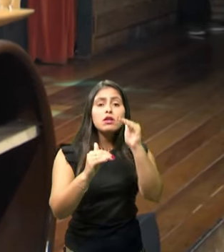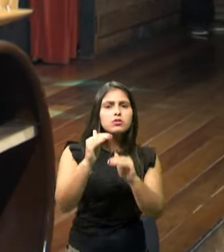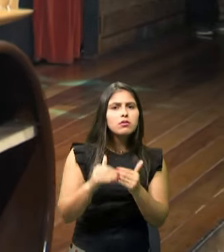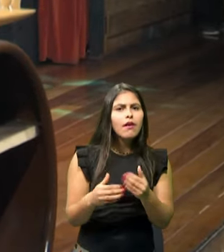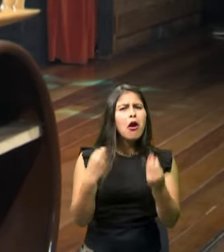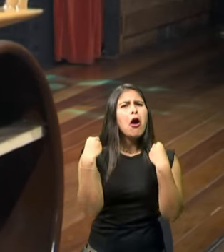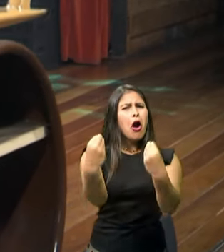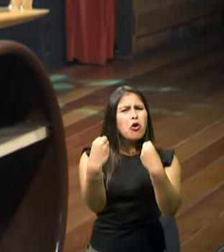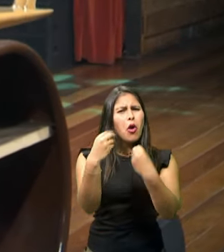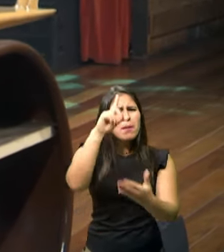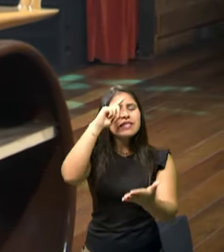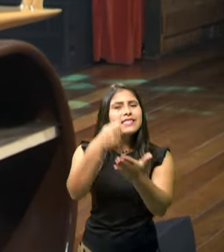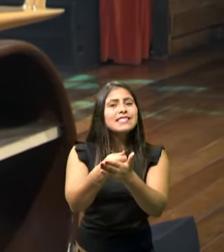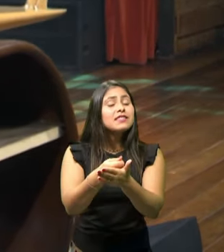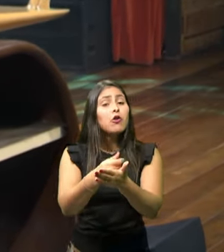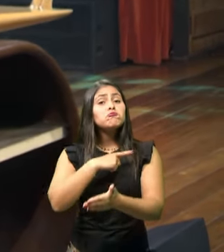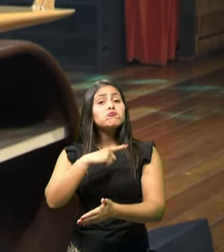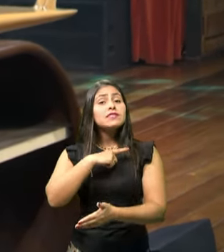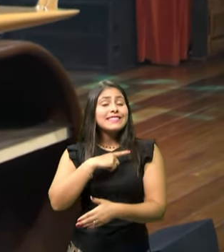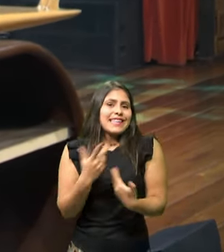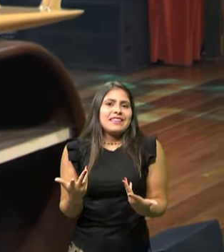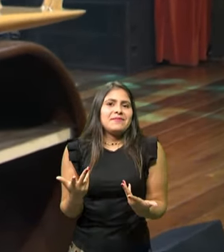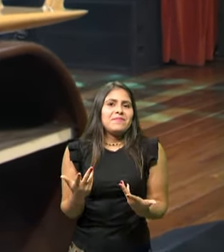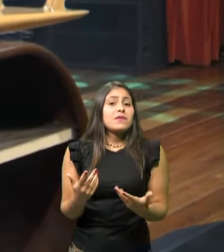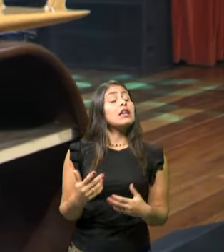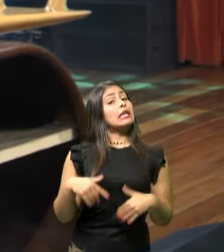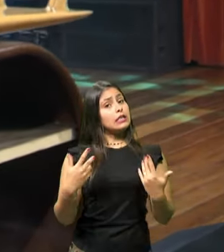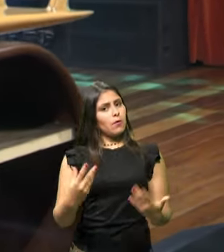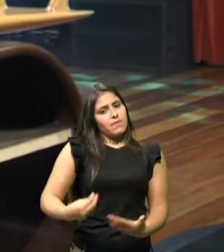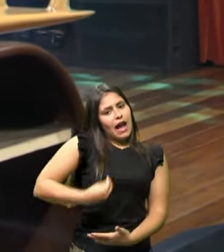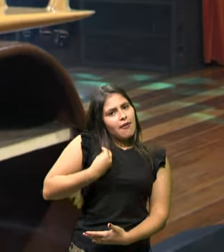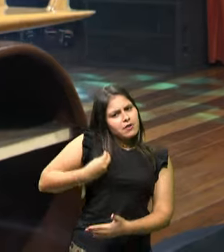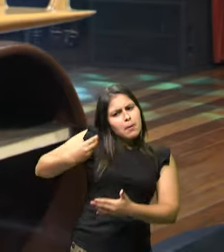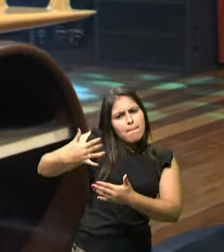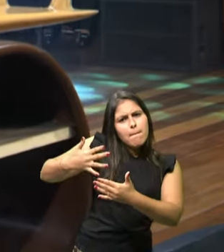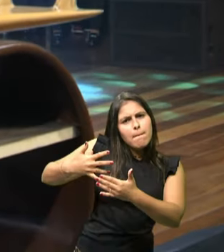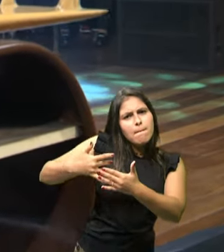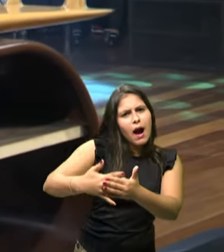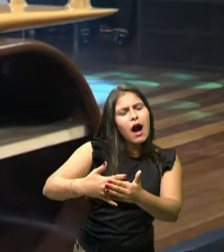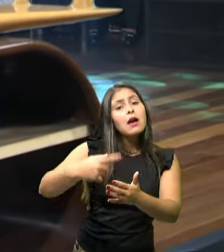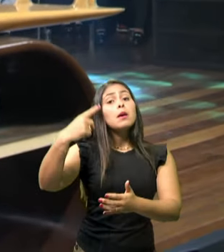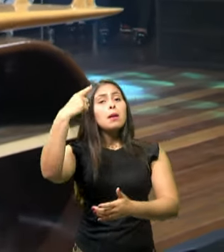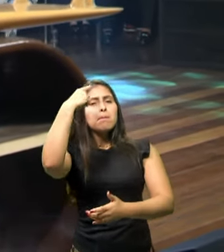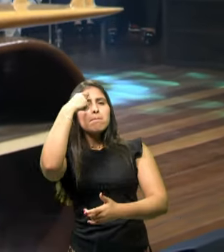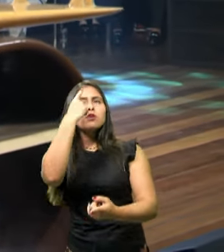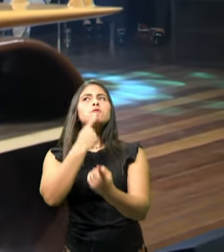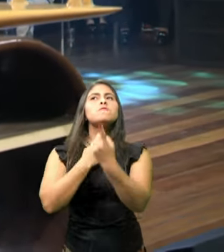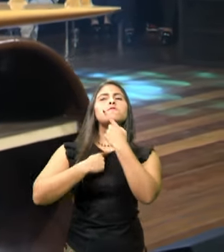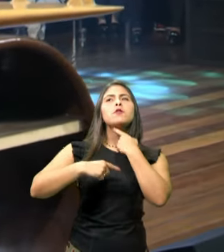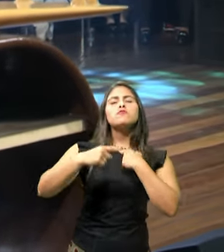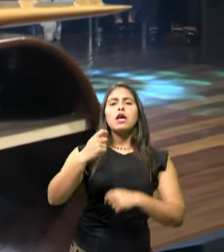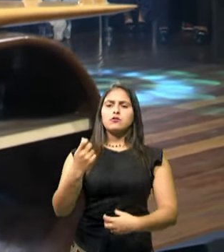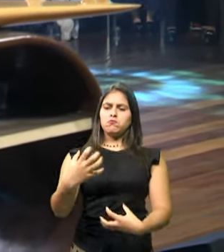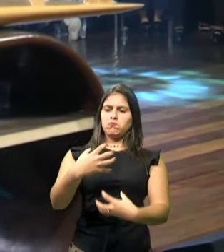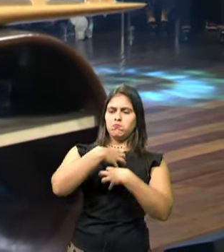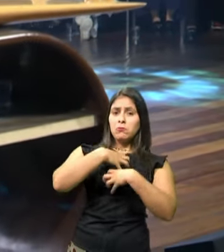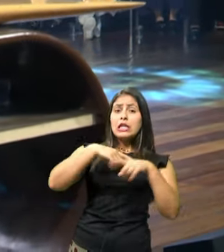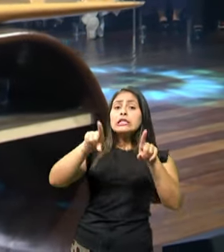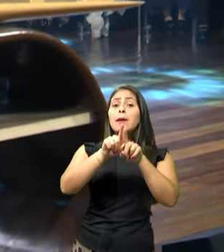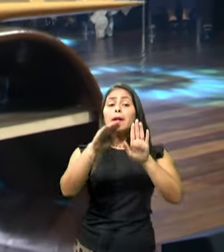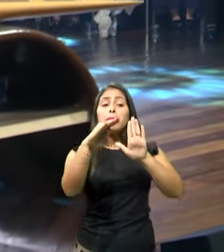tomar decisão? Então, decisões fundamentais da sua vida: mente, vontade, sentimentos, princípios.